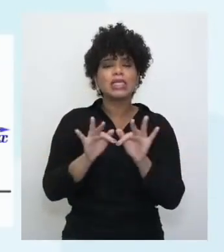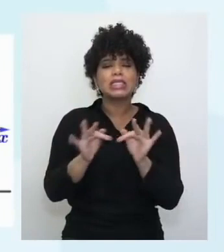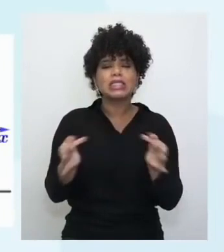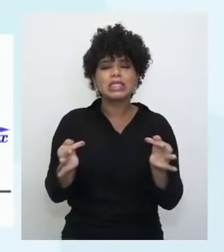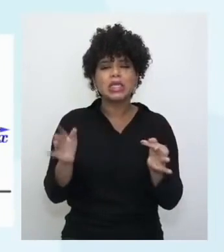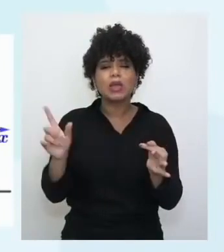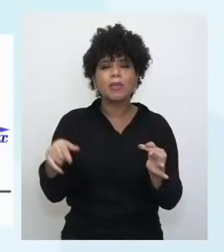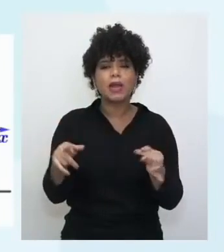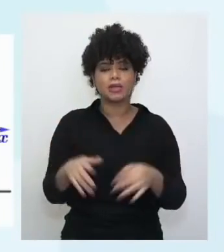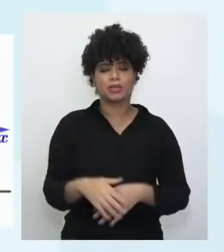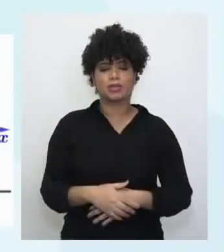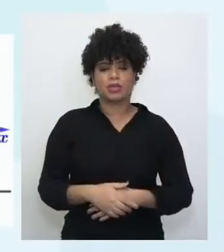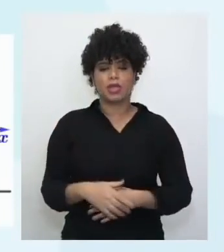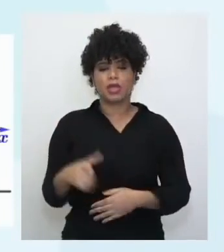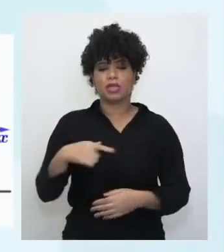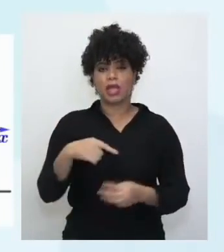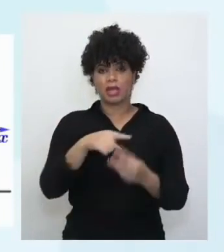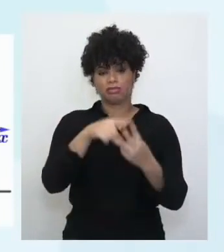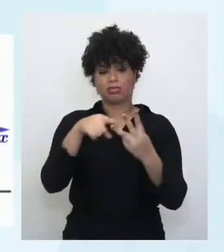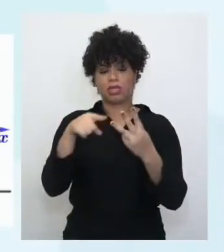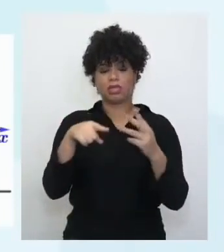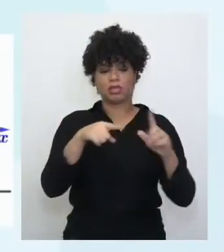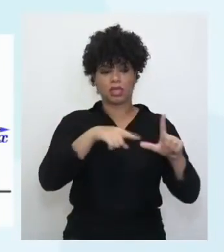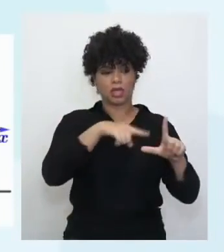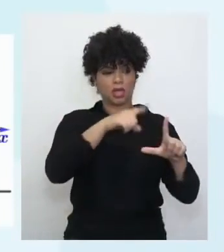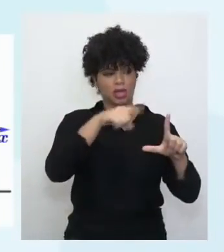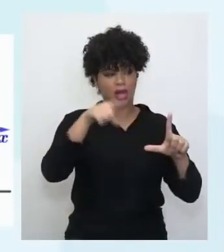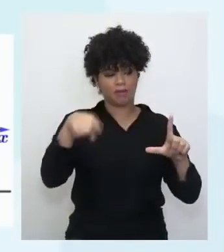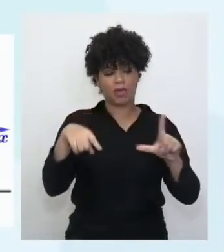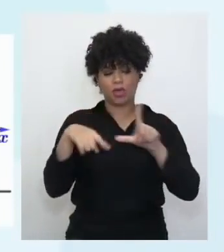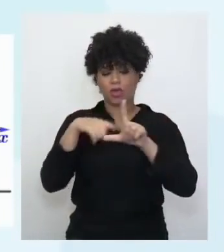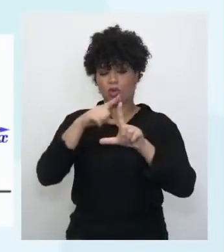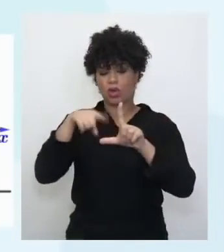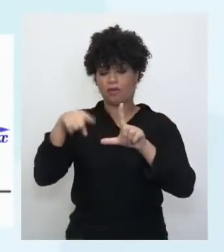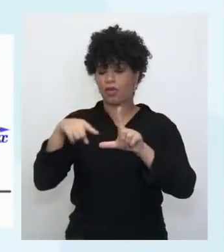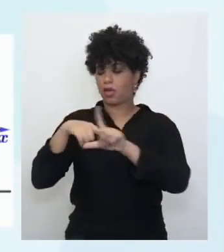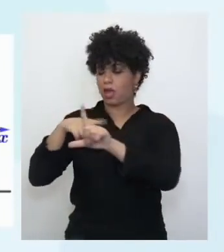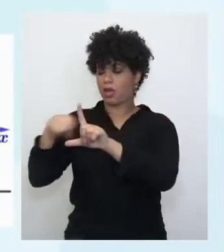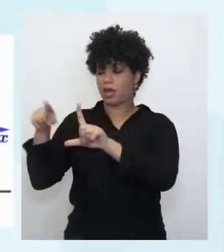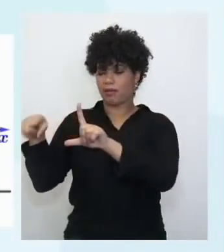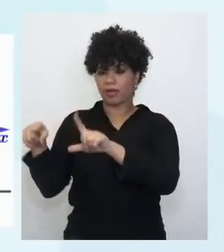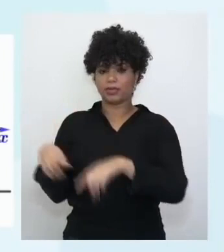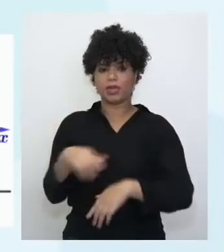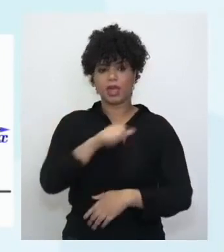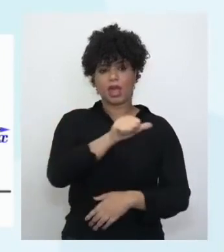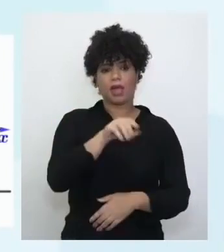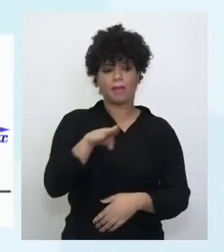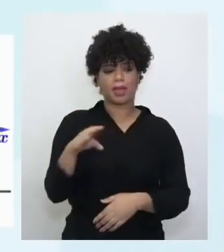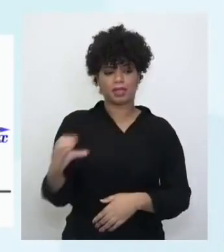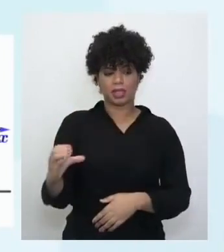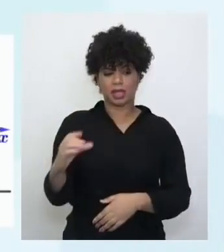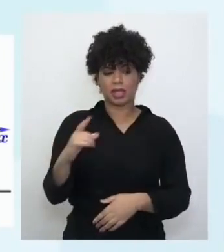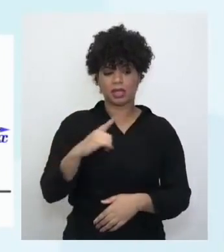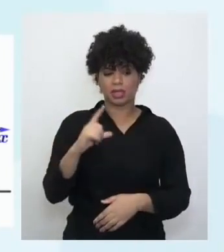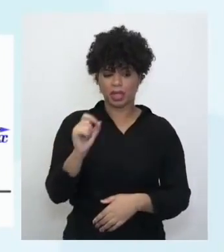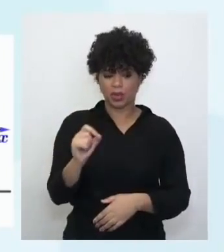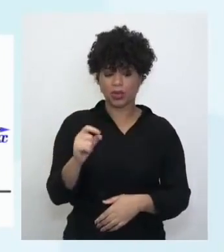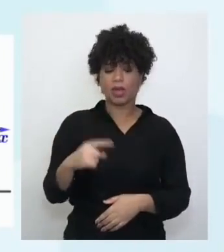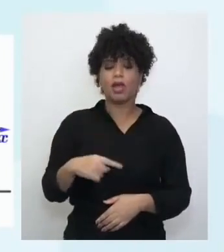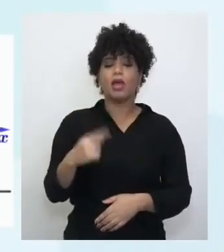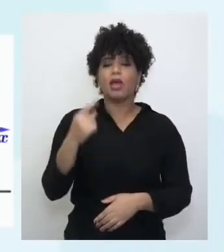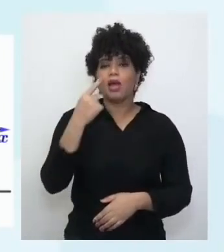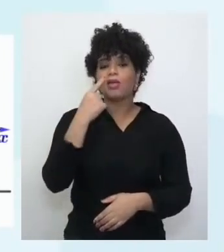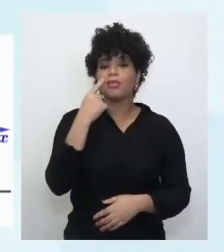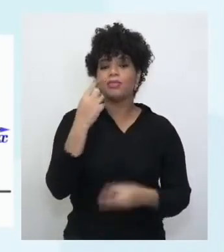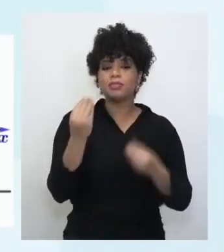bom? Aí a gente tem 3 gráficos, o gráfico A, o gráfico B e o gráfico C. No gráfico A, a gente tem uma reta inclinada